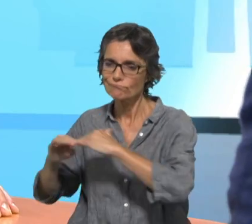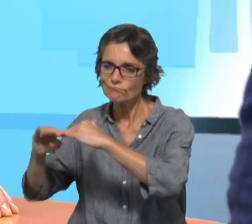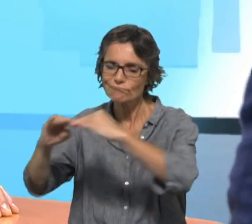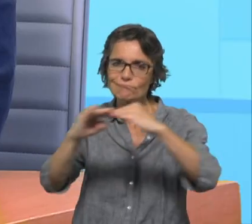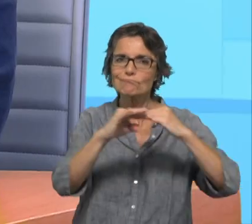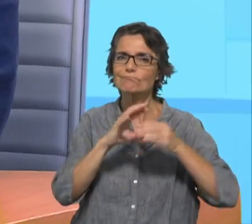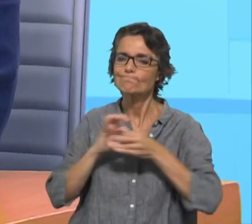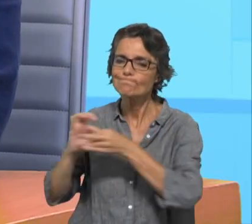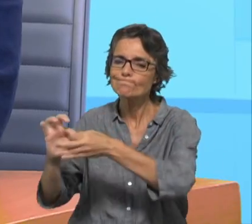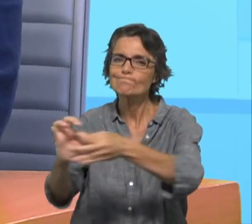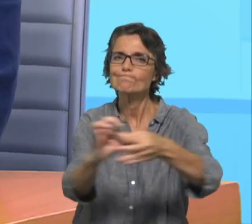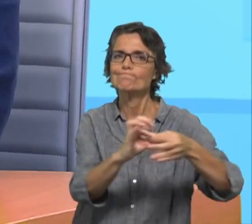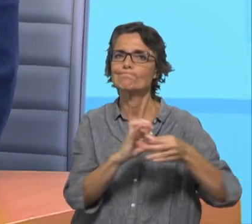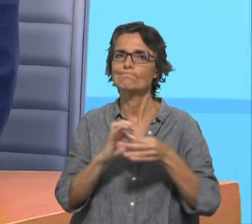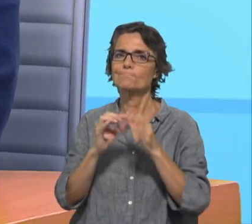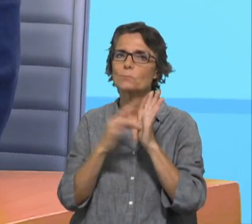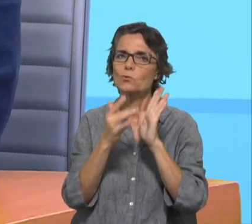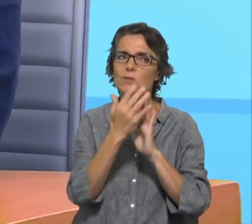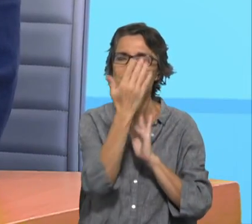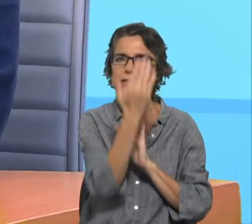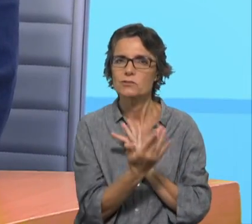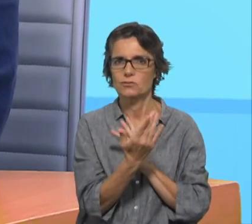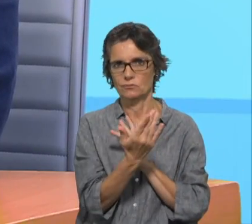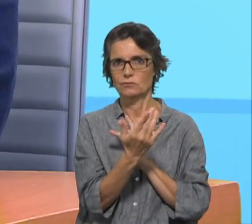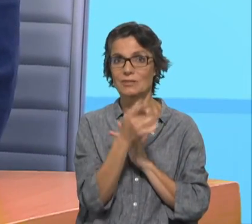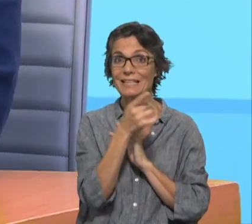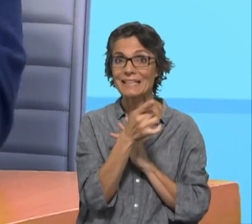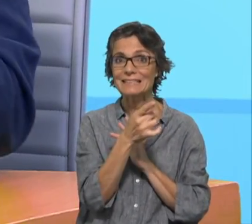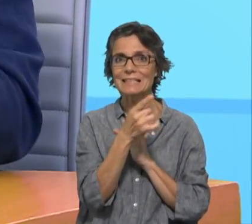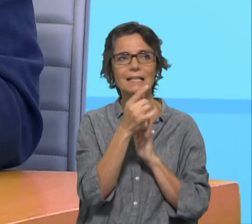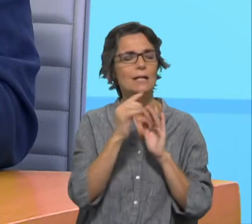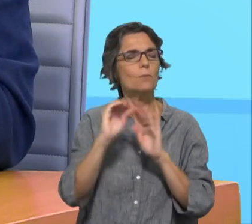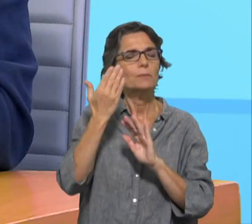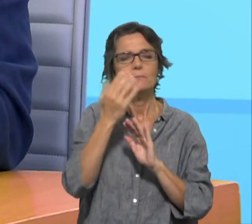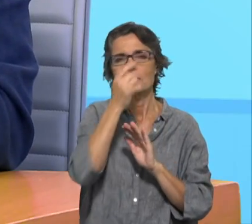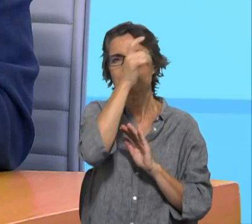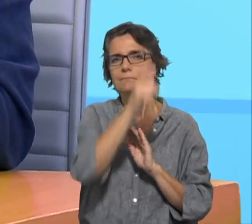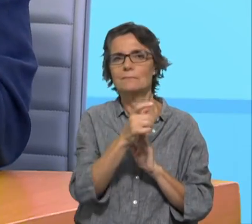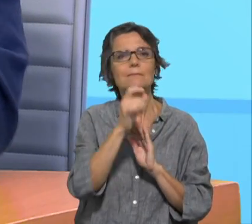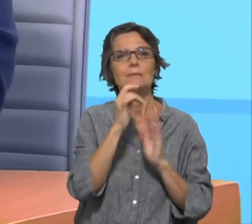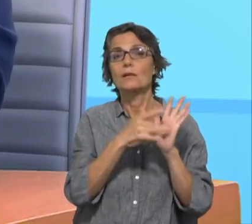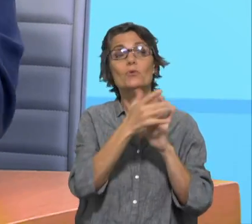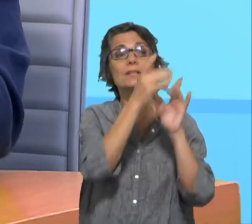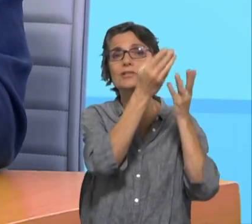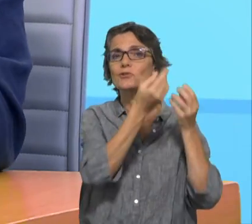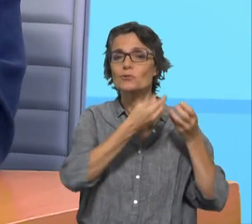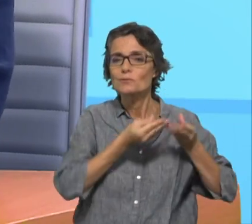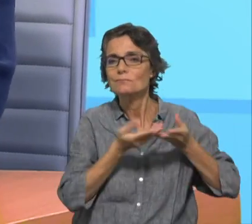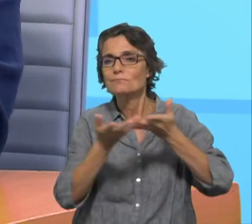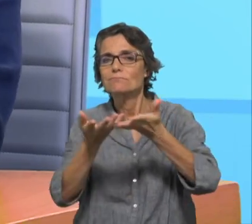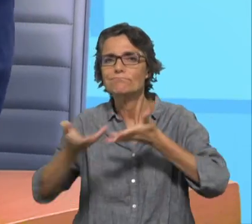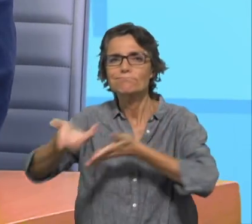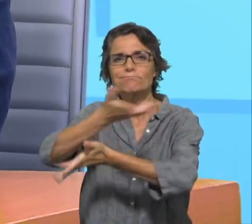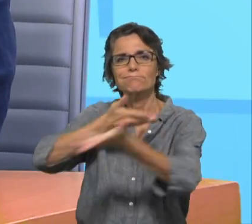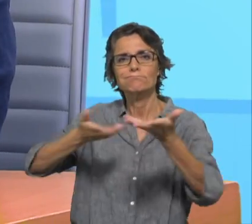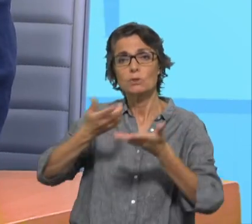com Cristo. Que seja Cristo a ser dado, desde a presença nossa, até àquilo que fazemos e